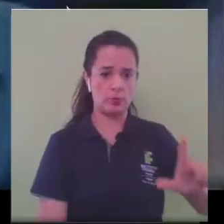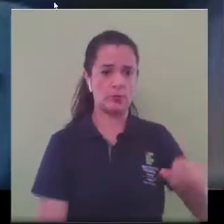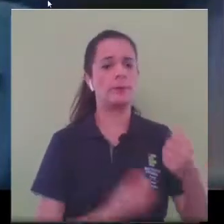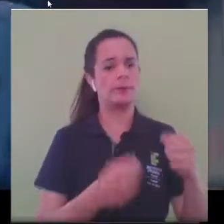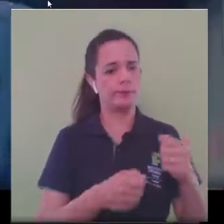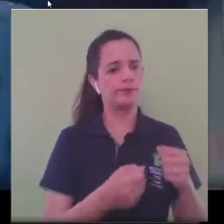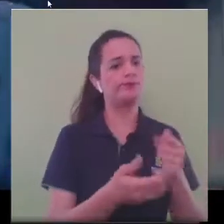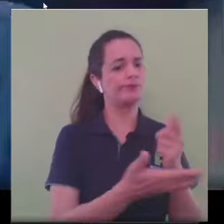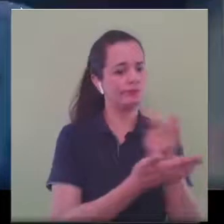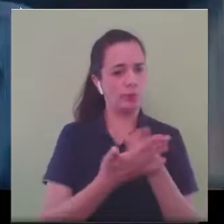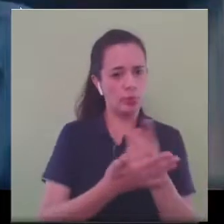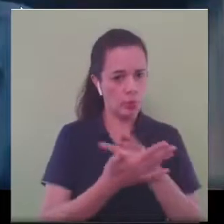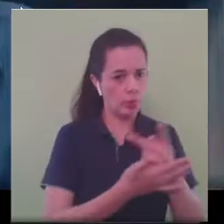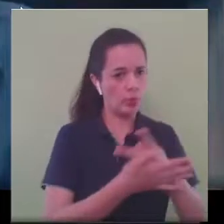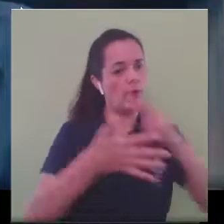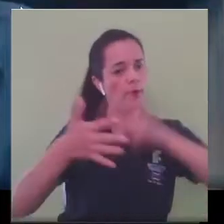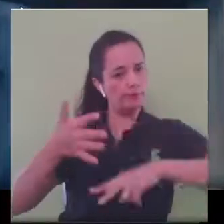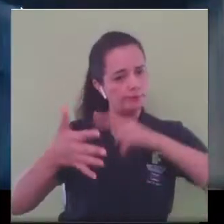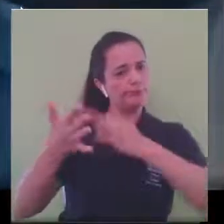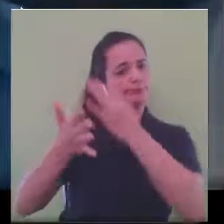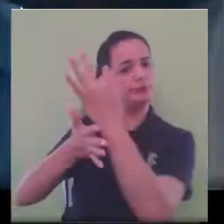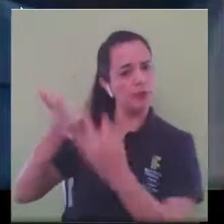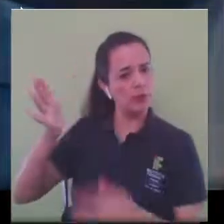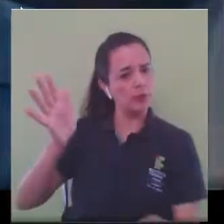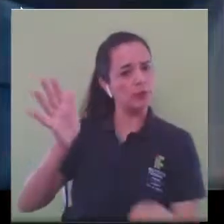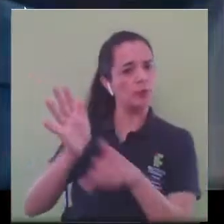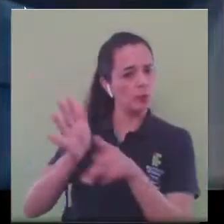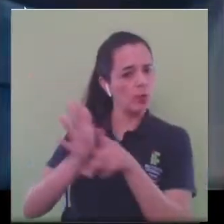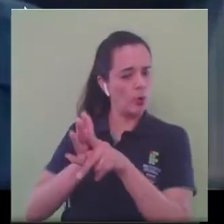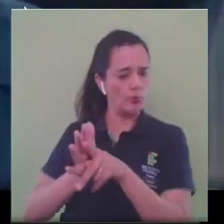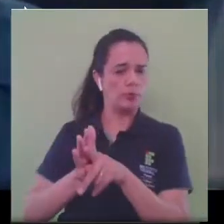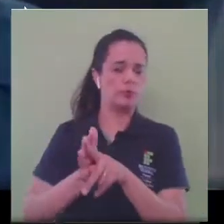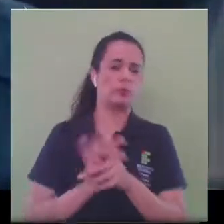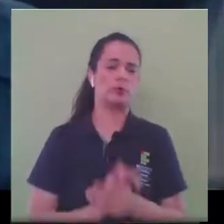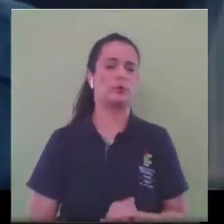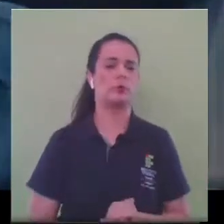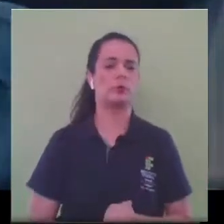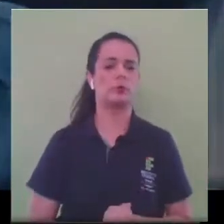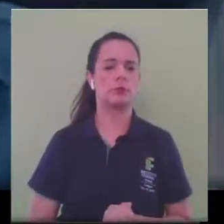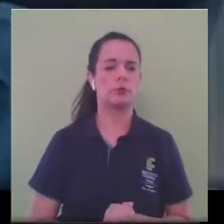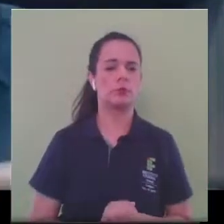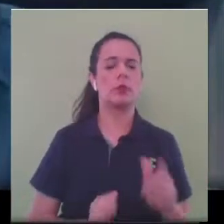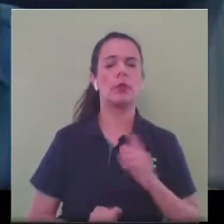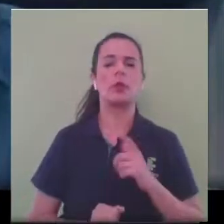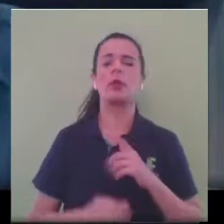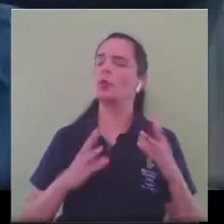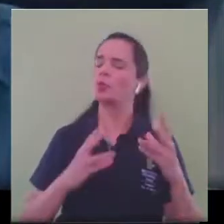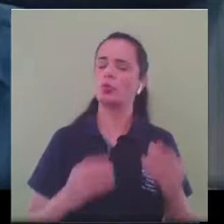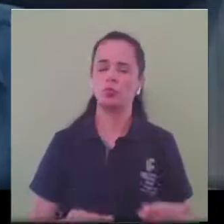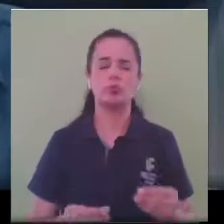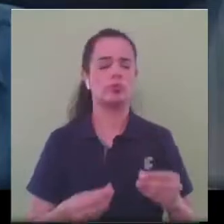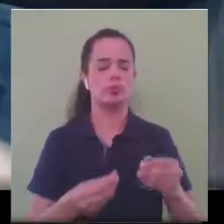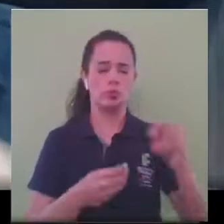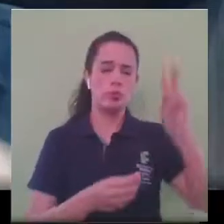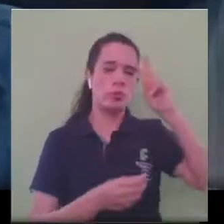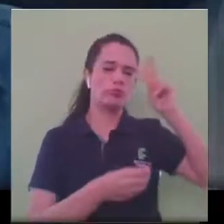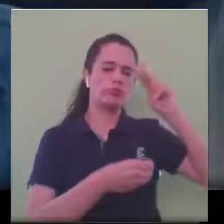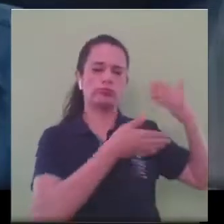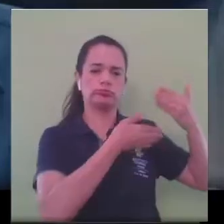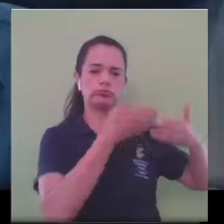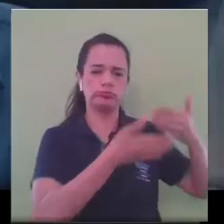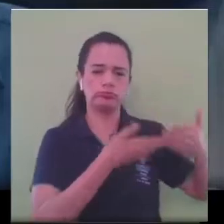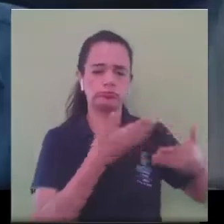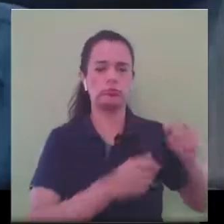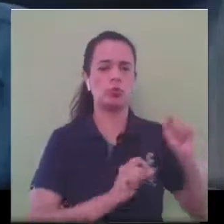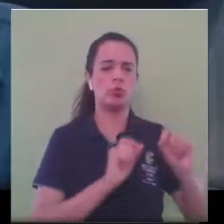desses críticos. E verificando, nós percebemos que existe toda uma história em torno de definir o que é clássico,